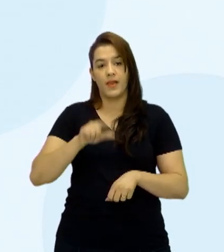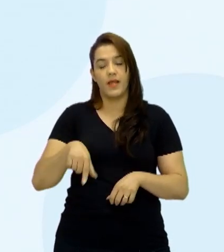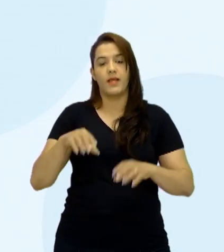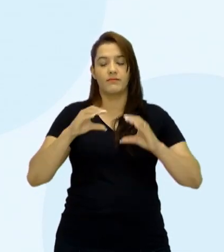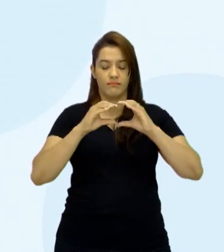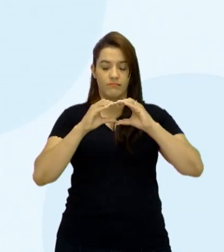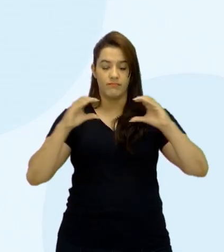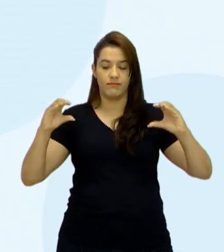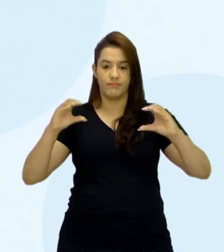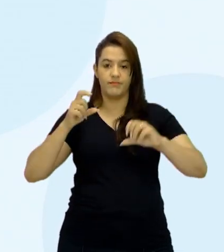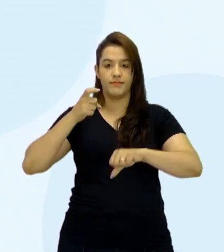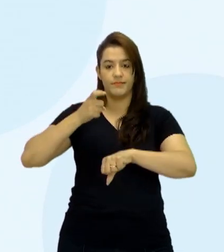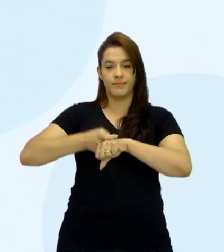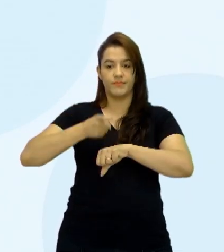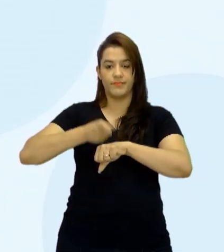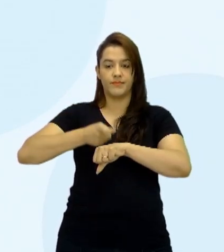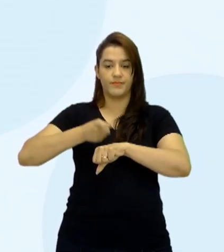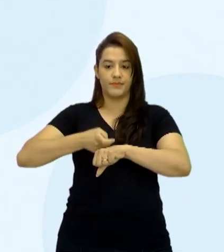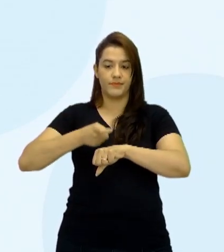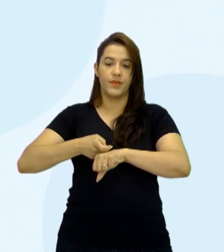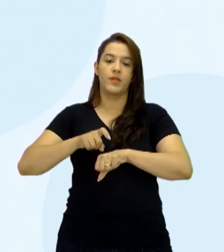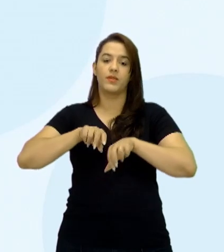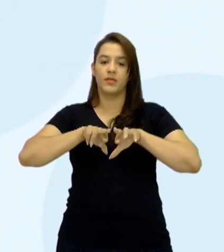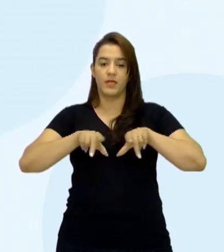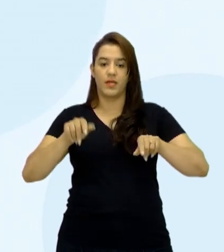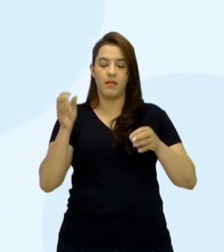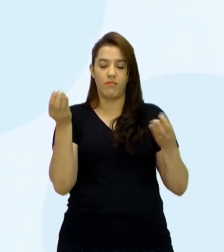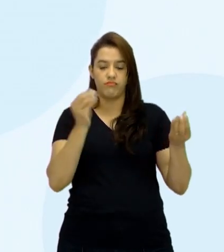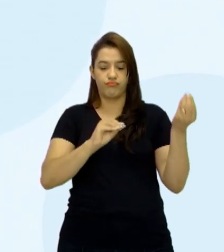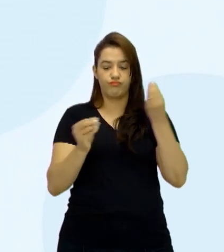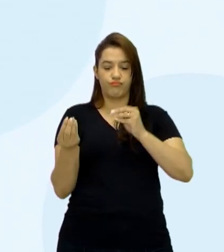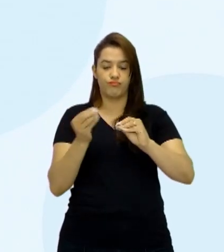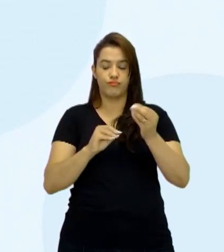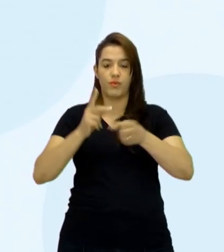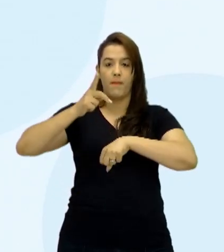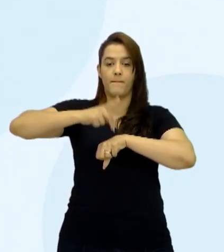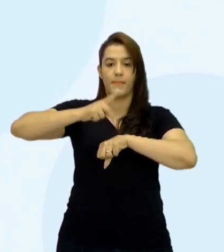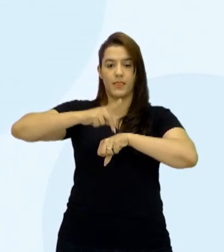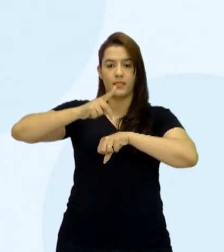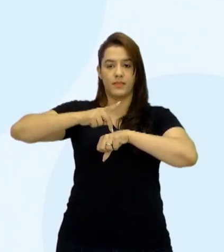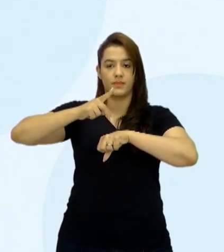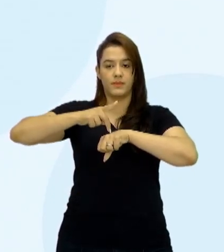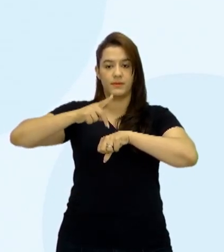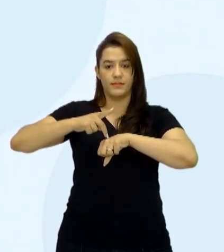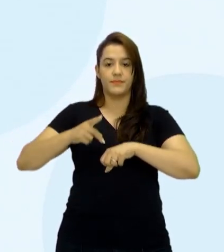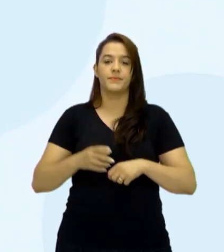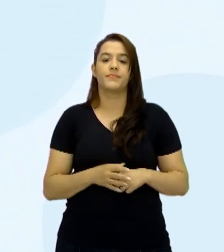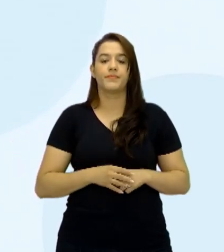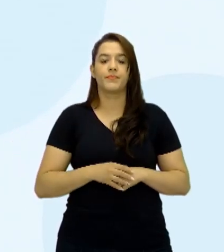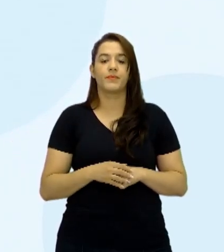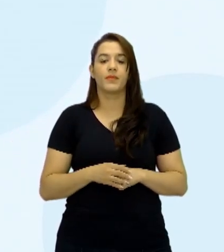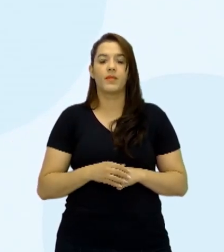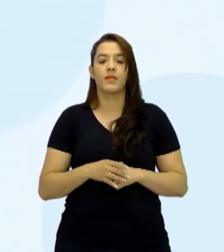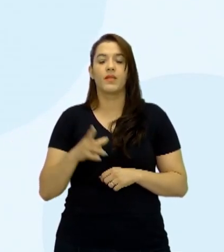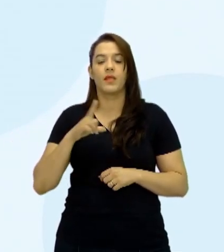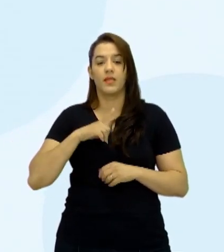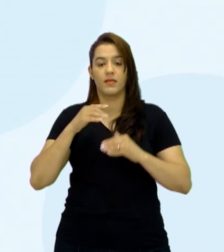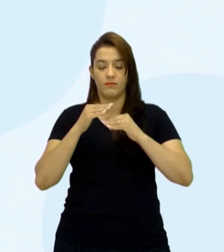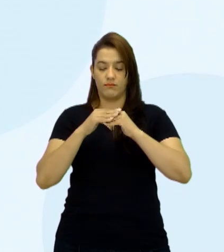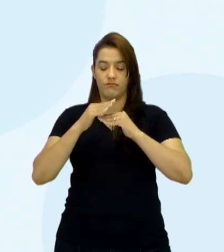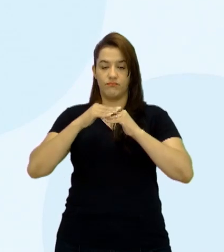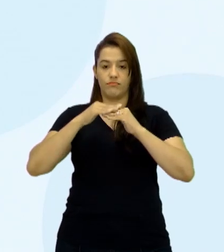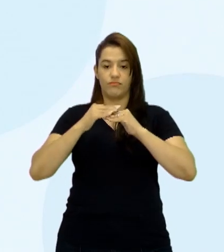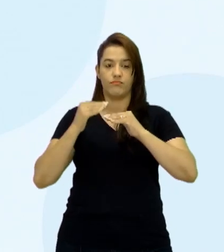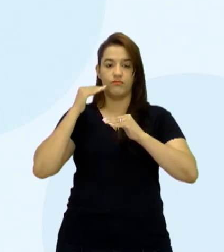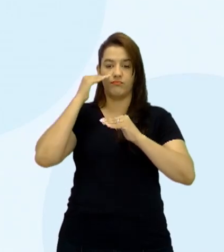Terra, formada por rochas, tá certo? A gente tem aí um conjunto, acima da litosfera, a gente tem ali